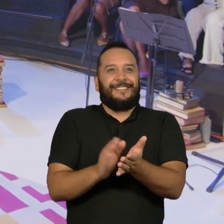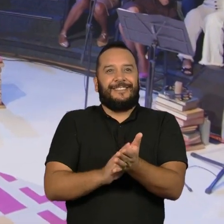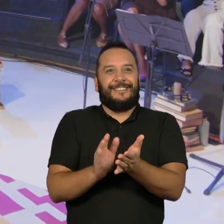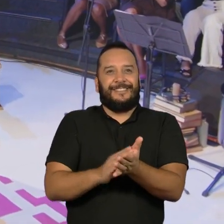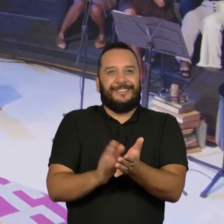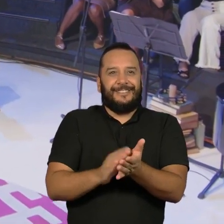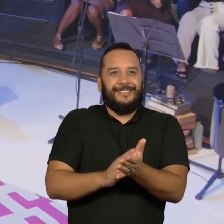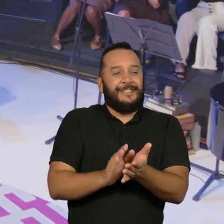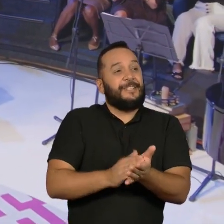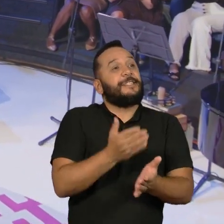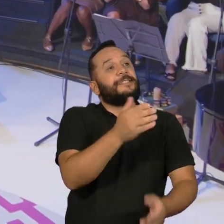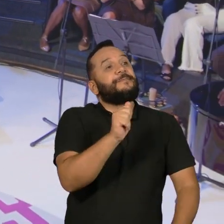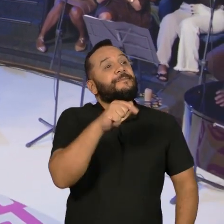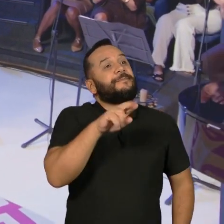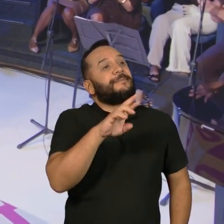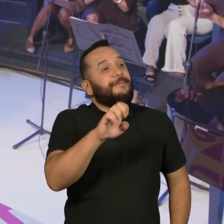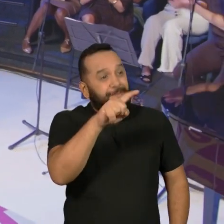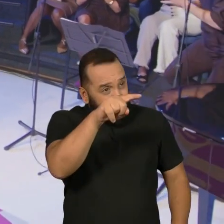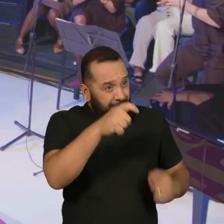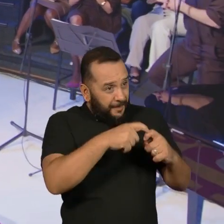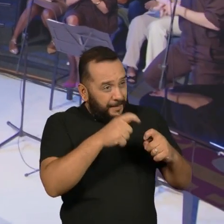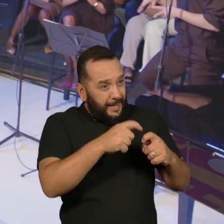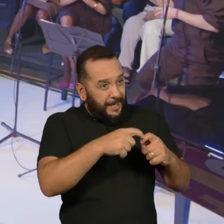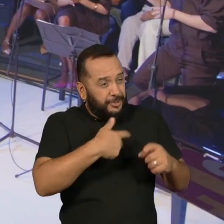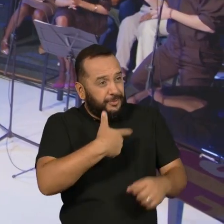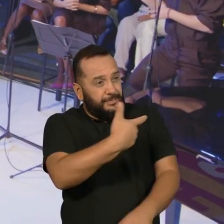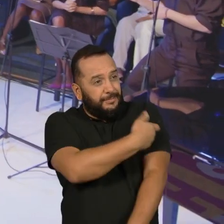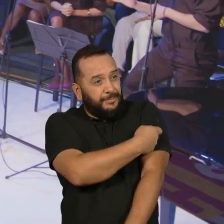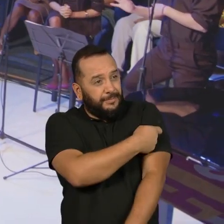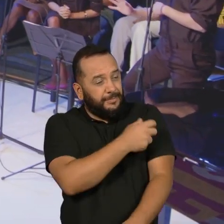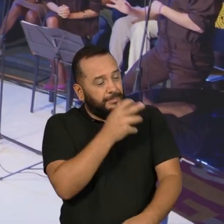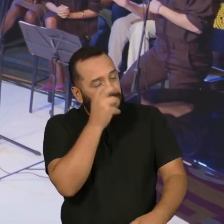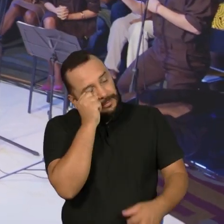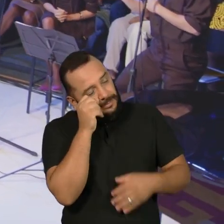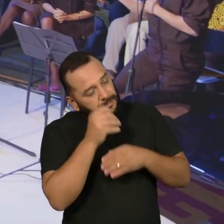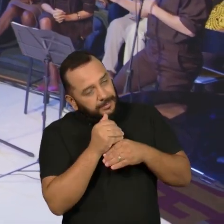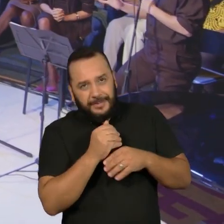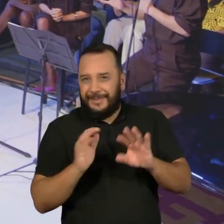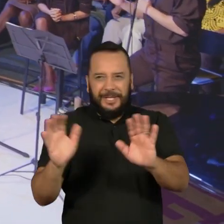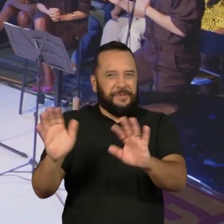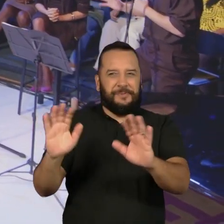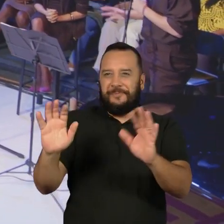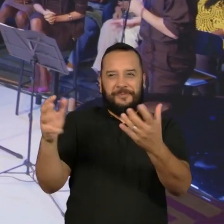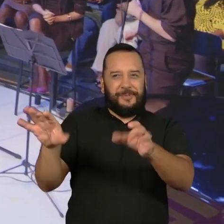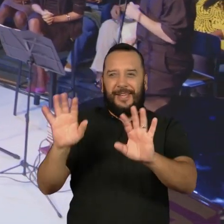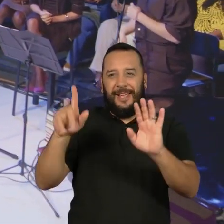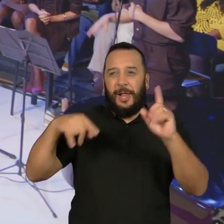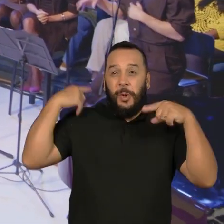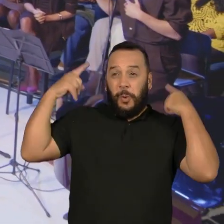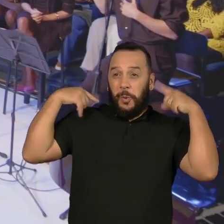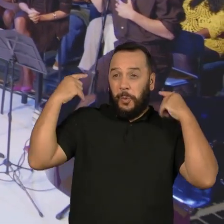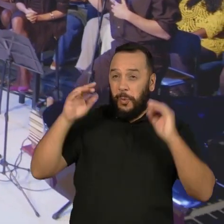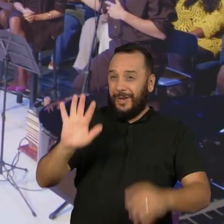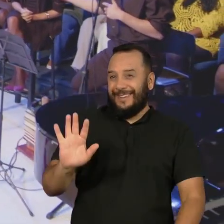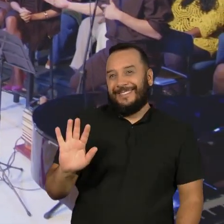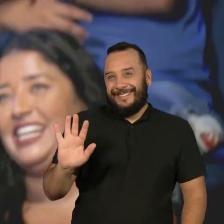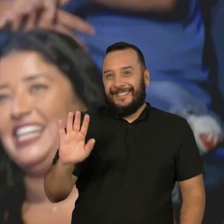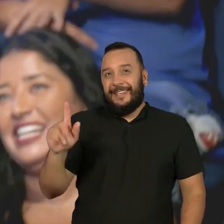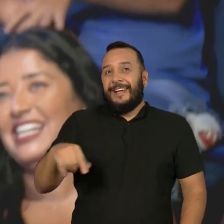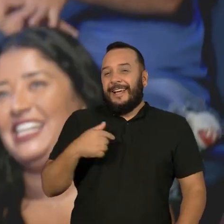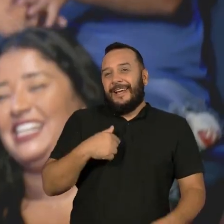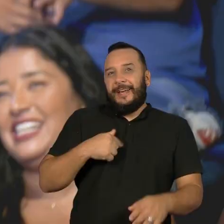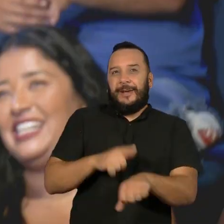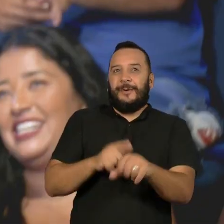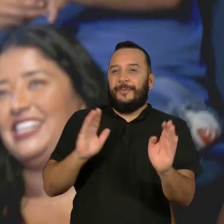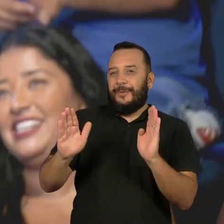Ei, André, você quer ser anestesista? Não, acho que é demais pra mim, demais. É muita loucura, muita loucura. É um momento bom de sonhar